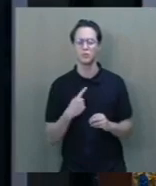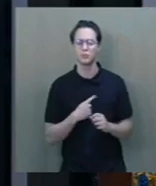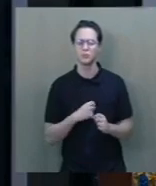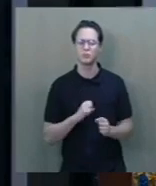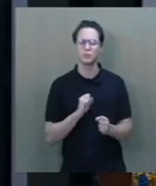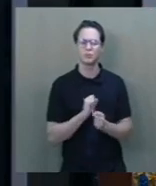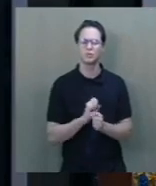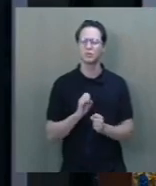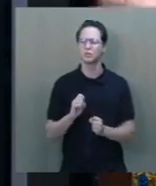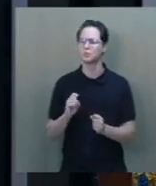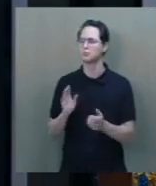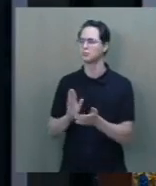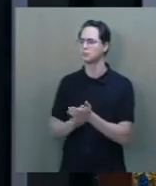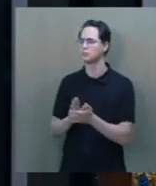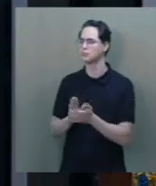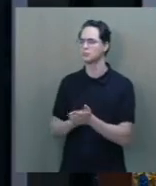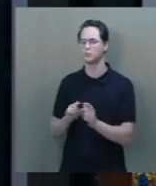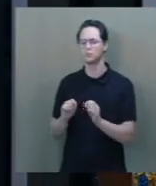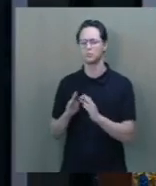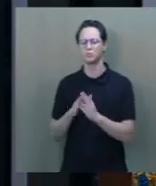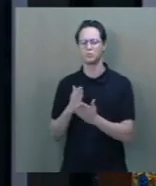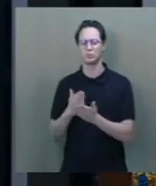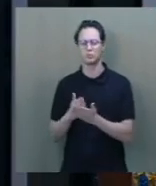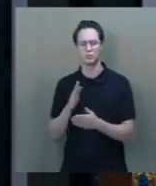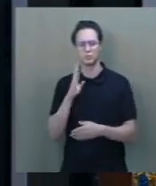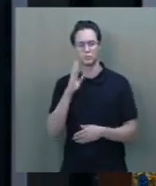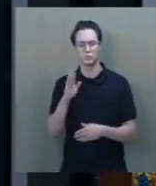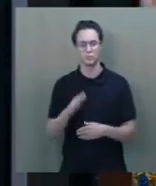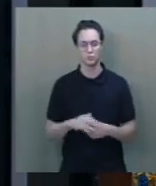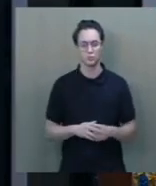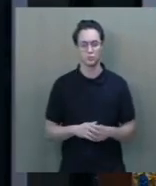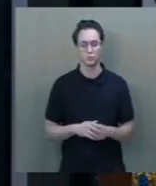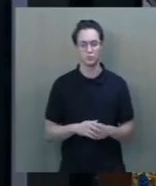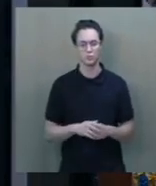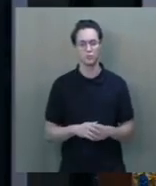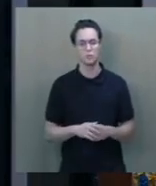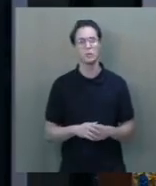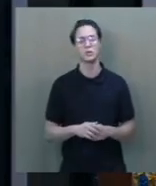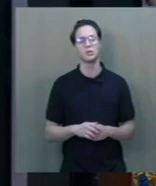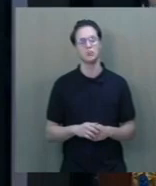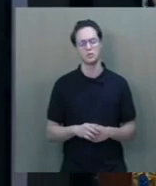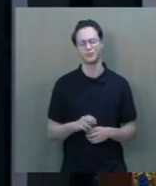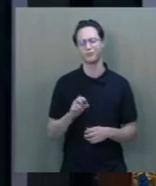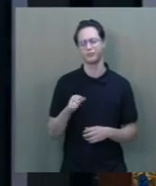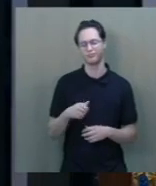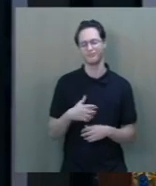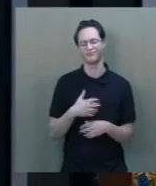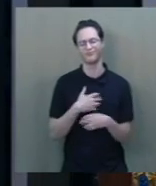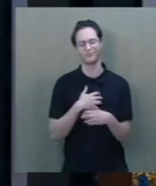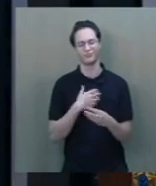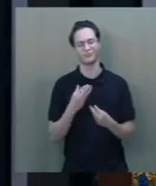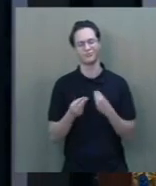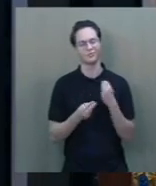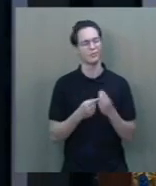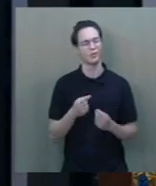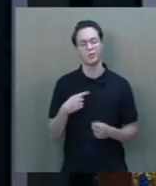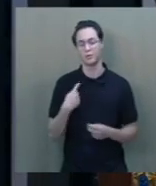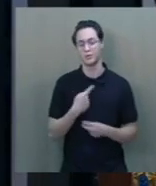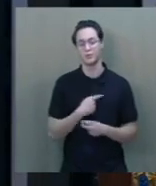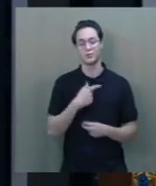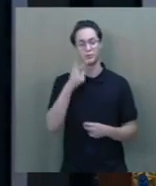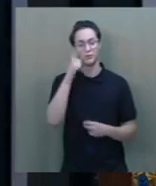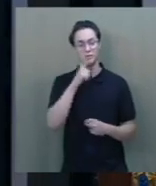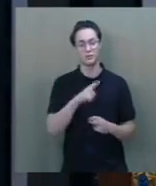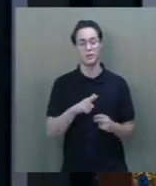de elogiar que a educação tem que ser a nossa prioridade? Me ressenti de não ter conquistado a